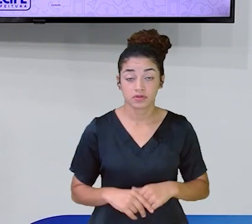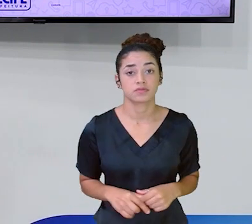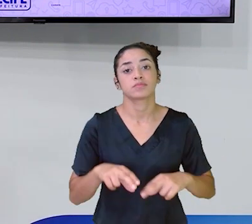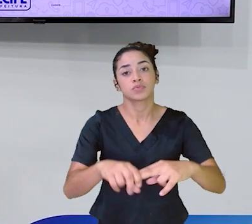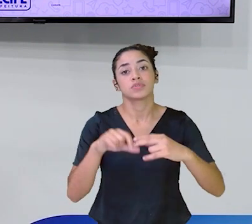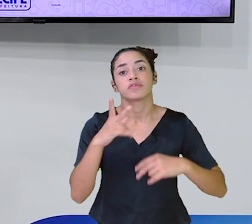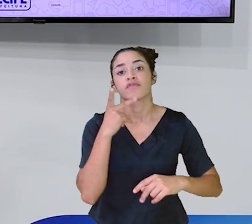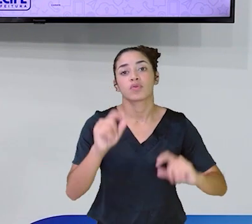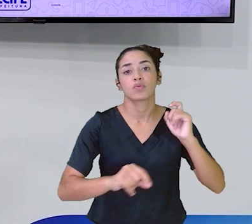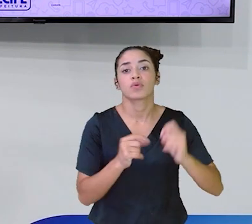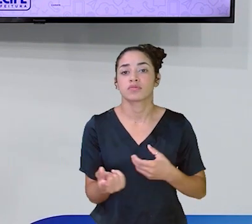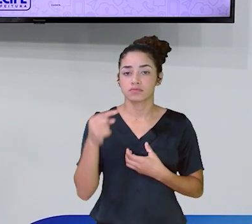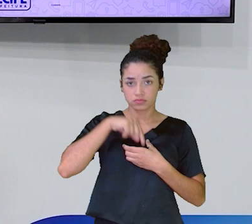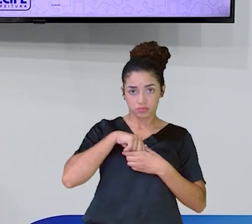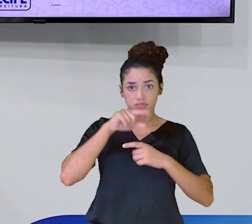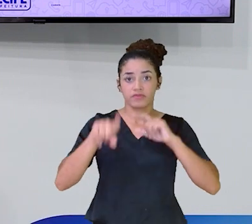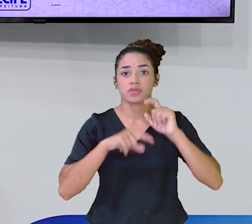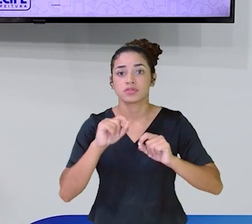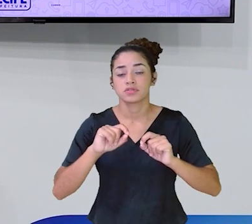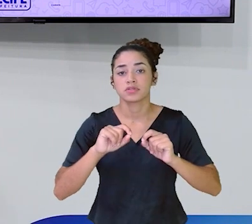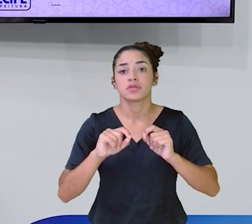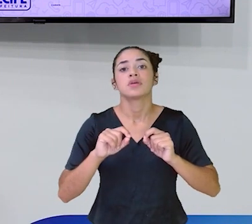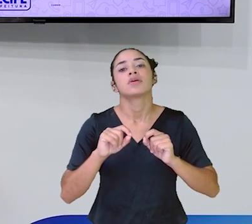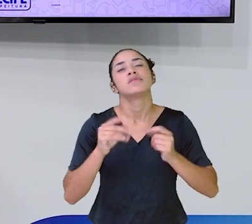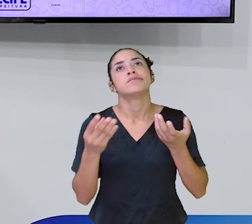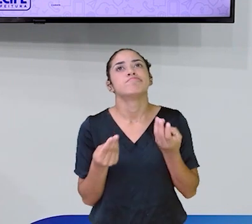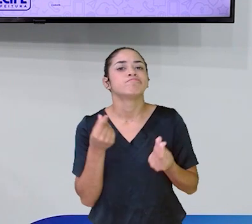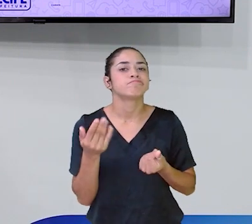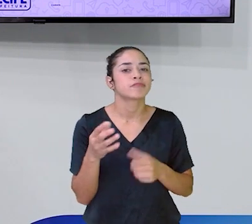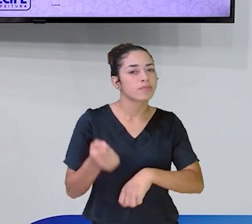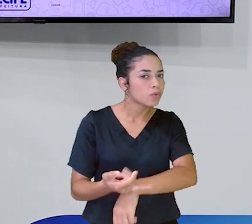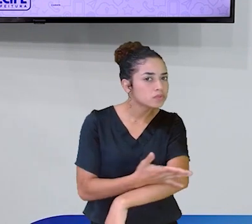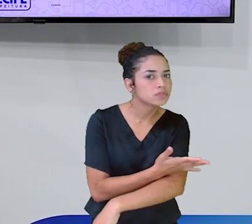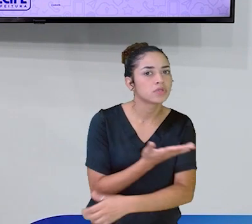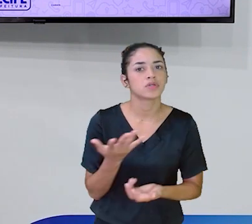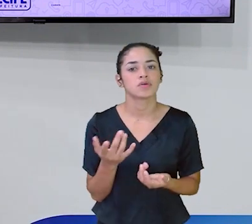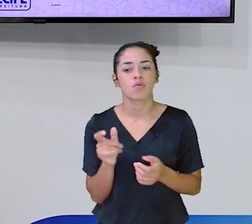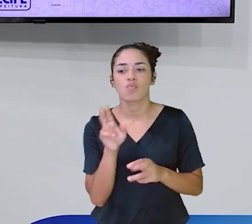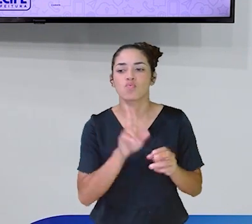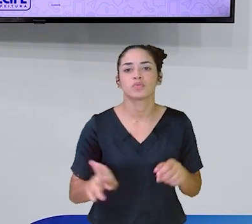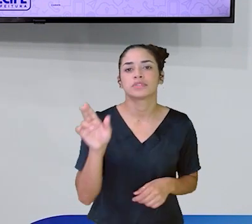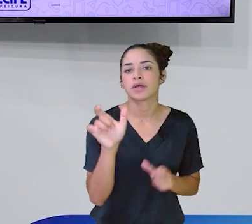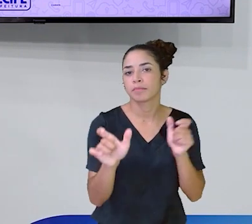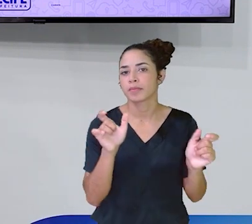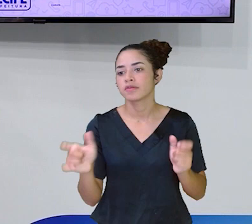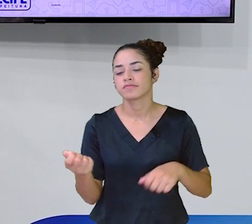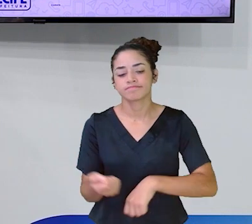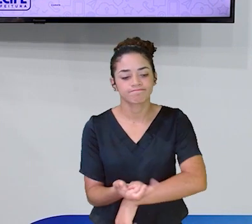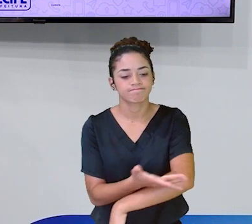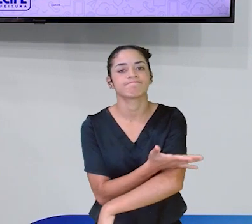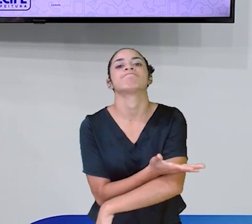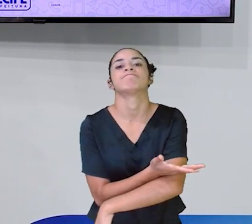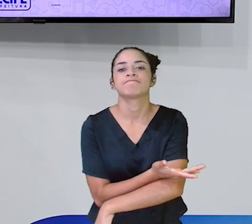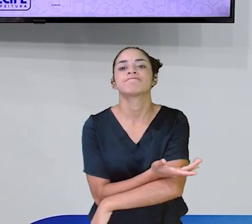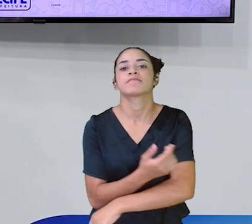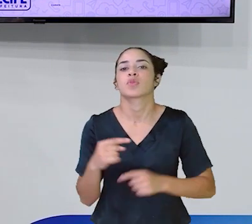isso que ele fala de subjetividade, porque ele vai mexer com as emoções, usar termos emocionais, que mexem aí com